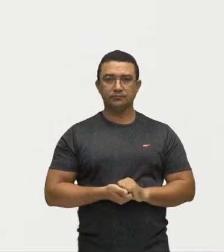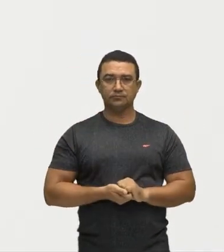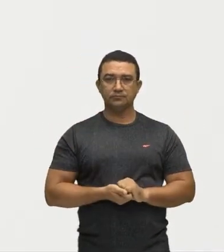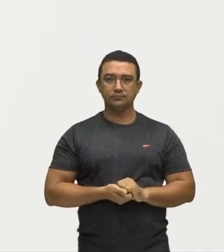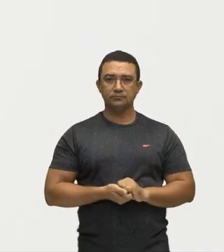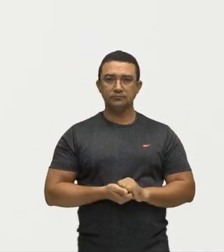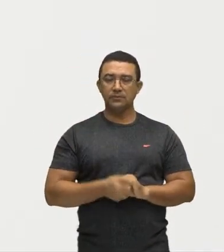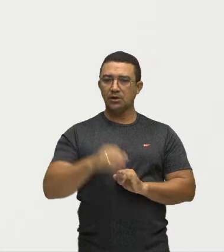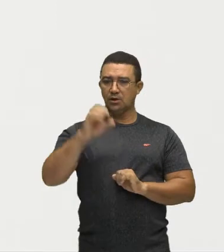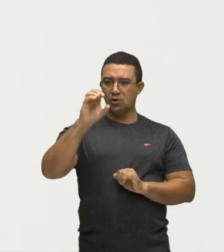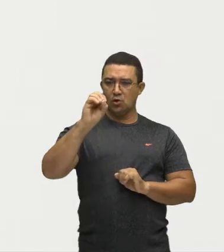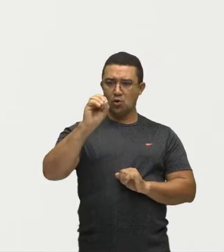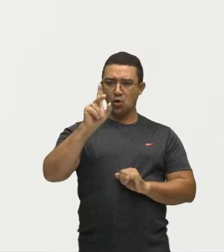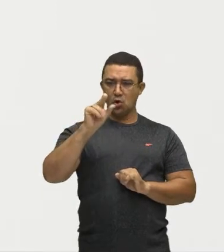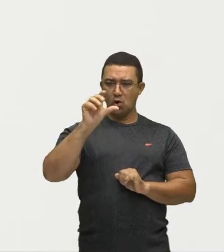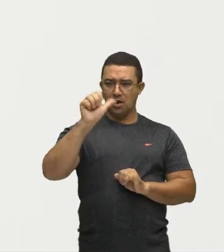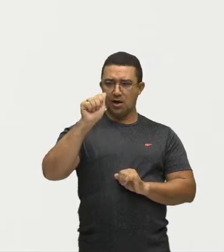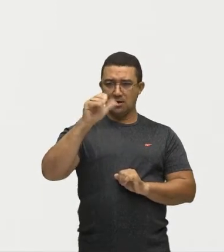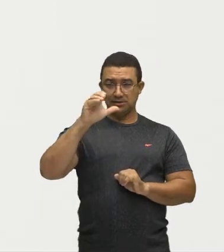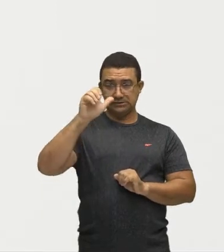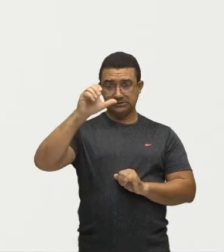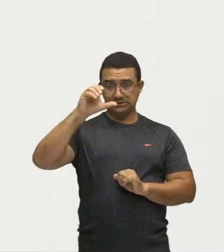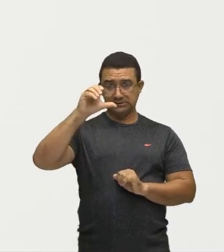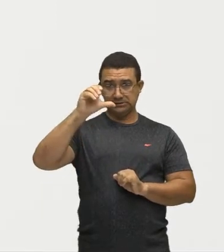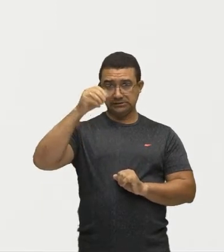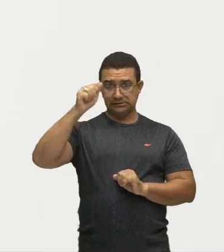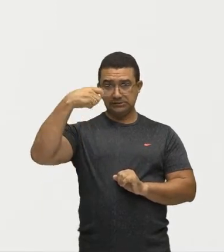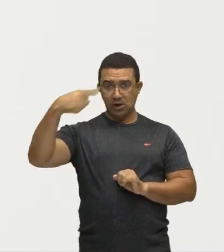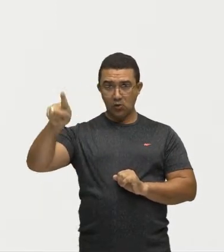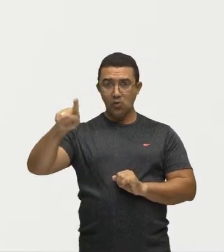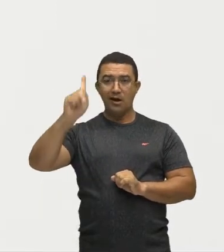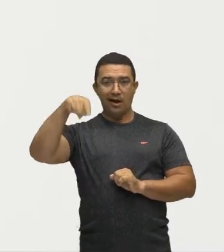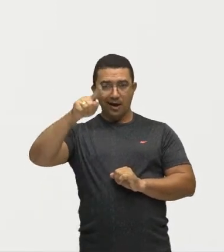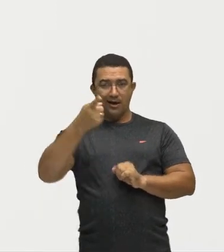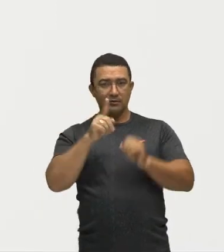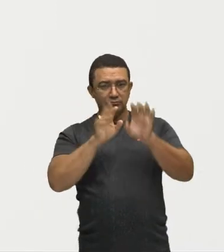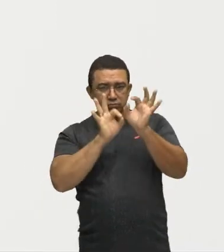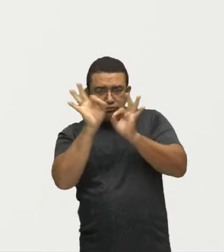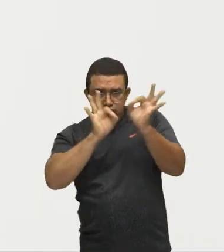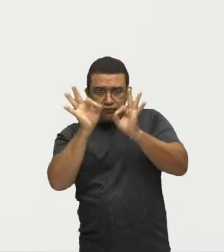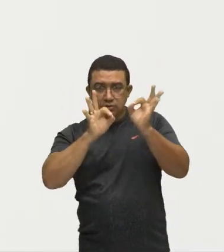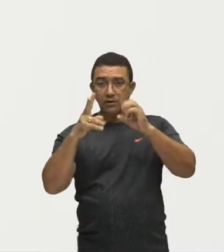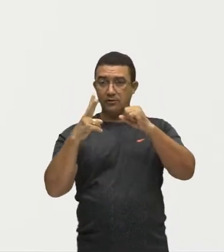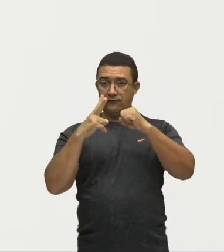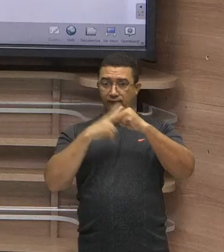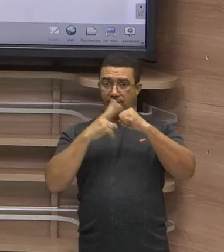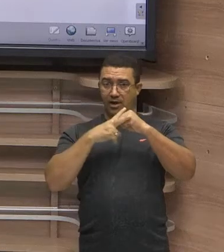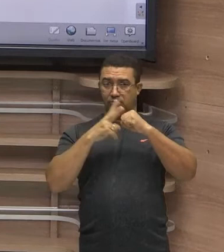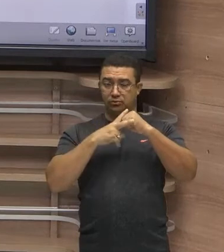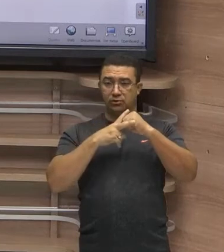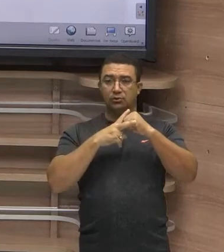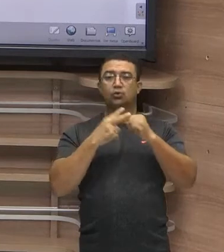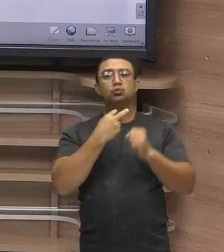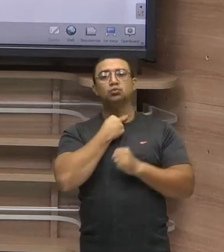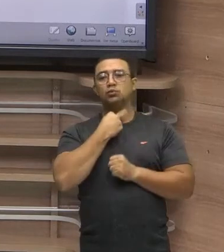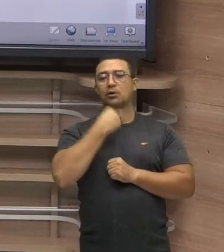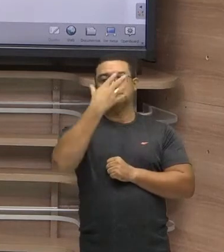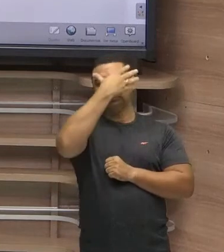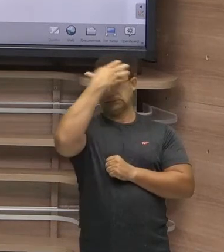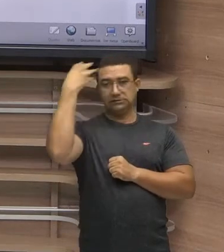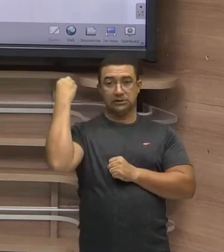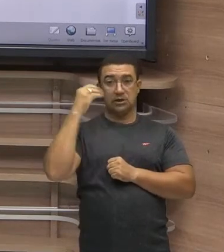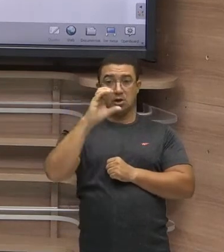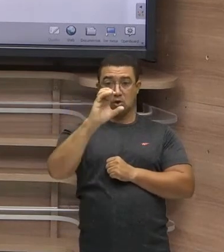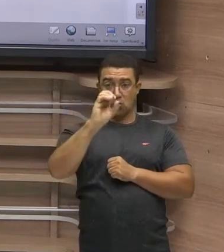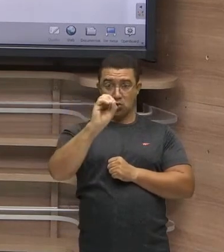oração ela é formada por verbo. Então, relembrando aqui, para você não esquecer que oração ele é formado